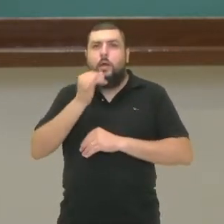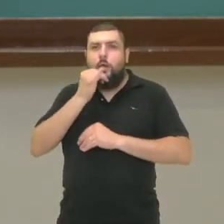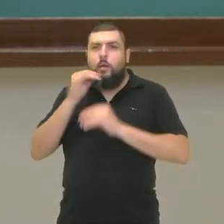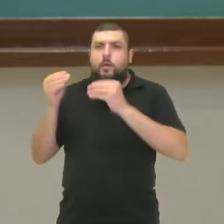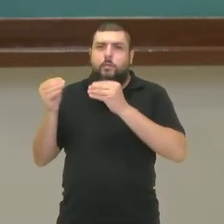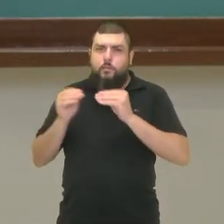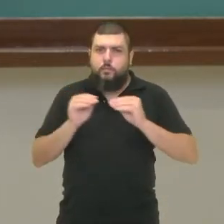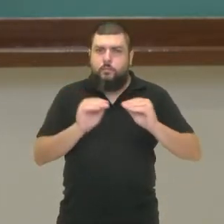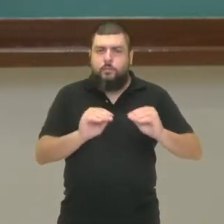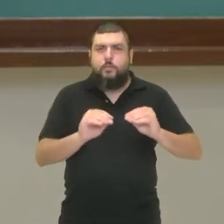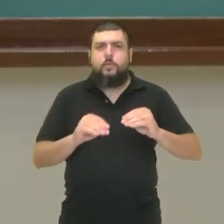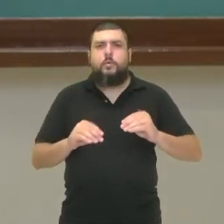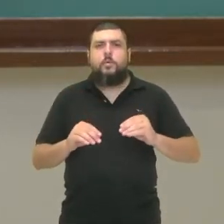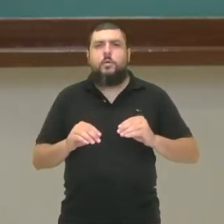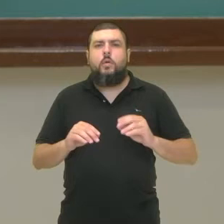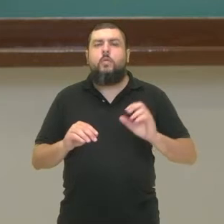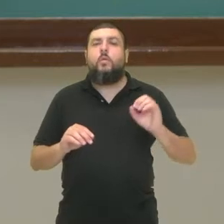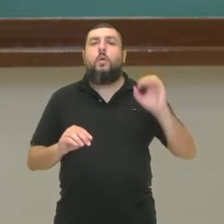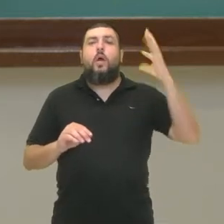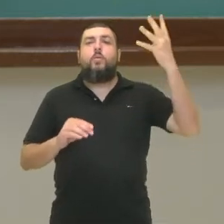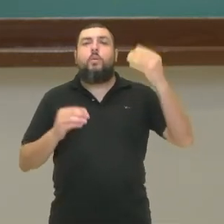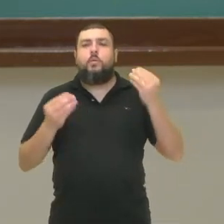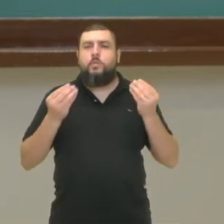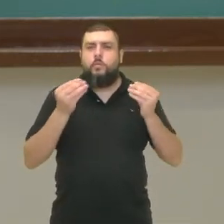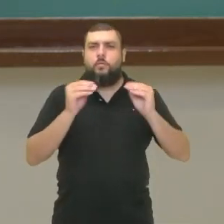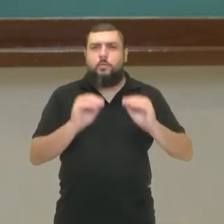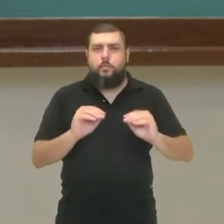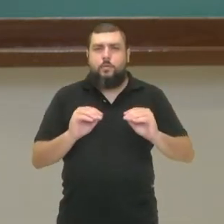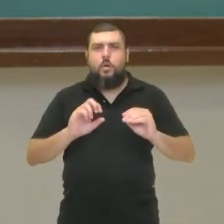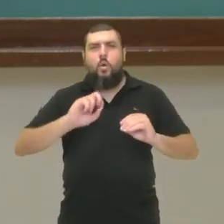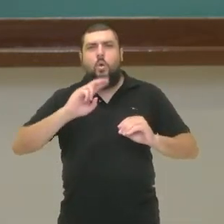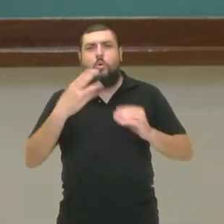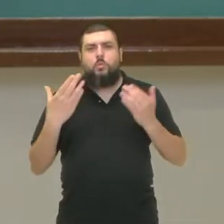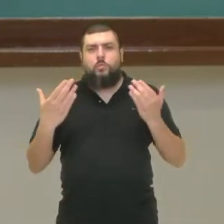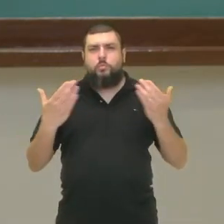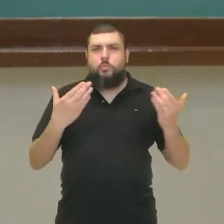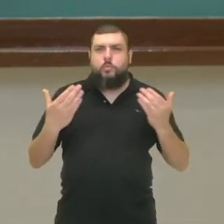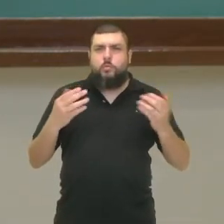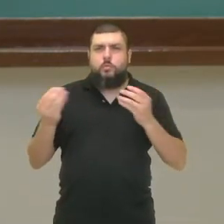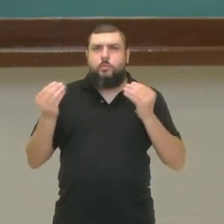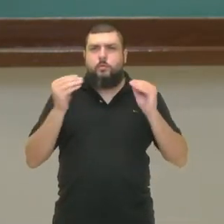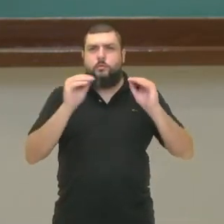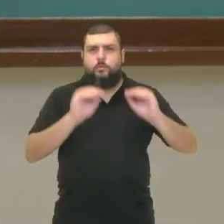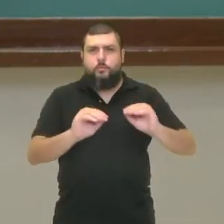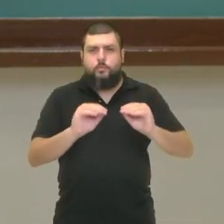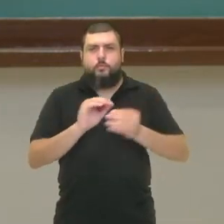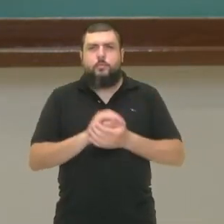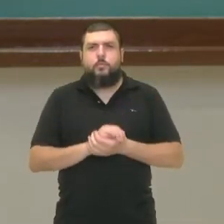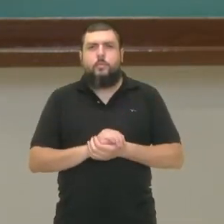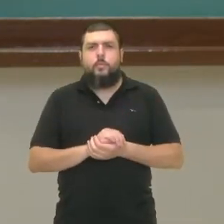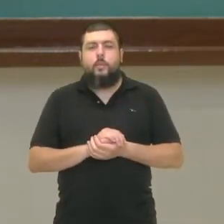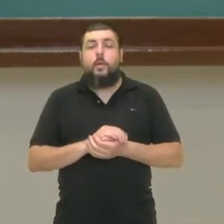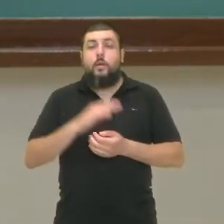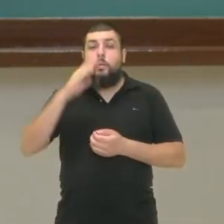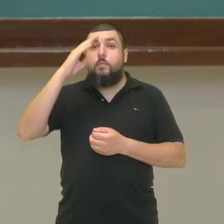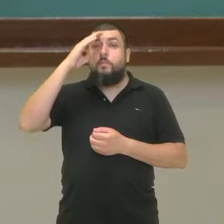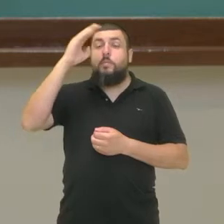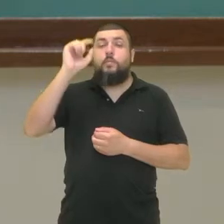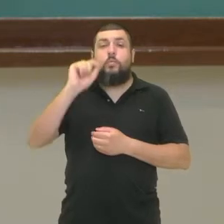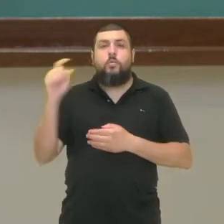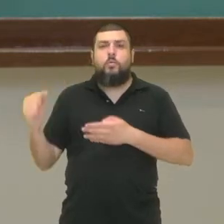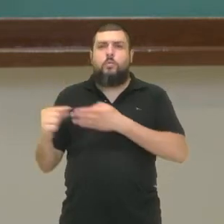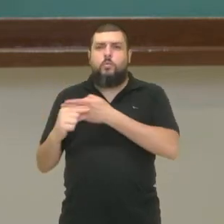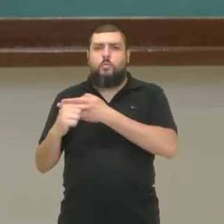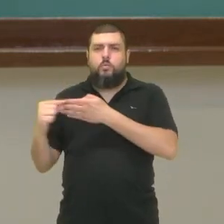e efeito, por evidência ou analogia, são bem-vindos. Principalmente argumento de autoridade, quando